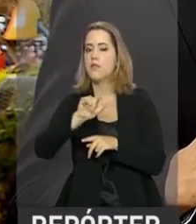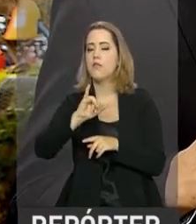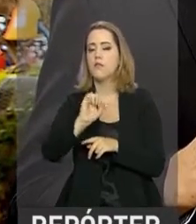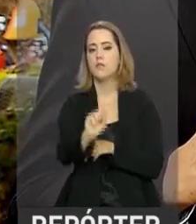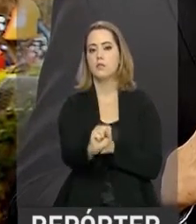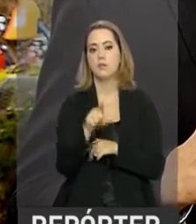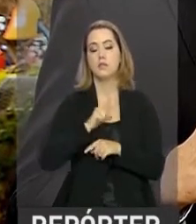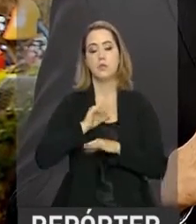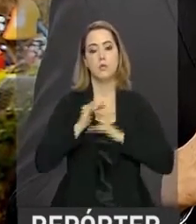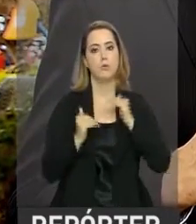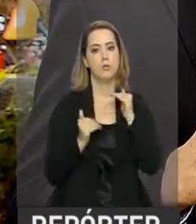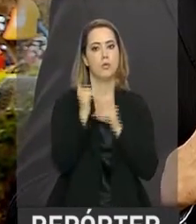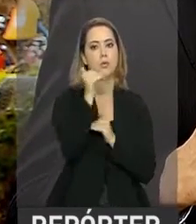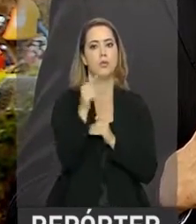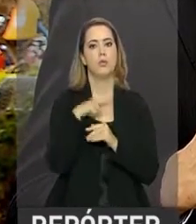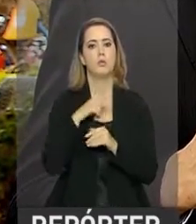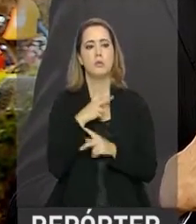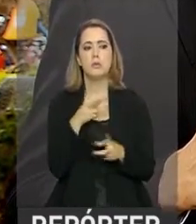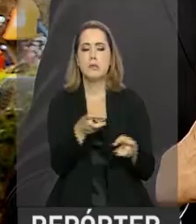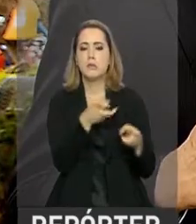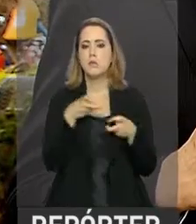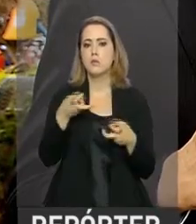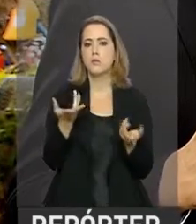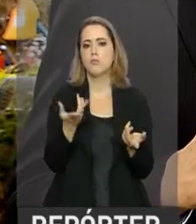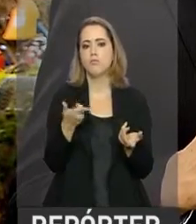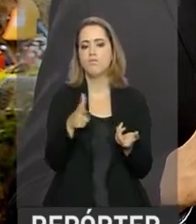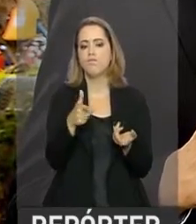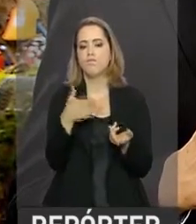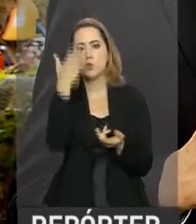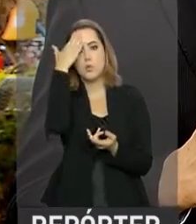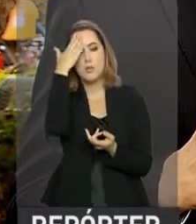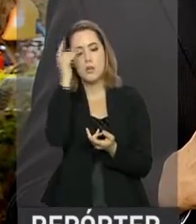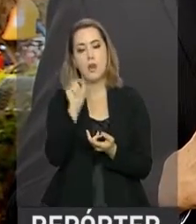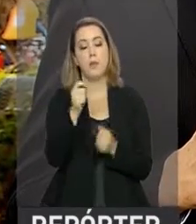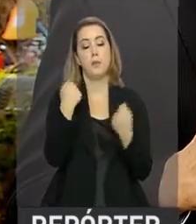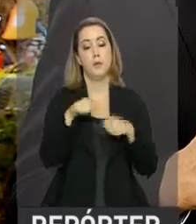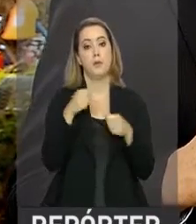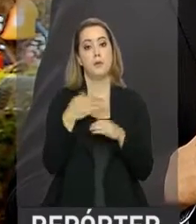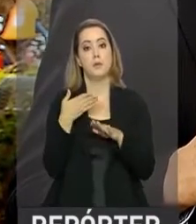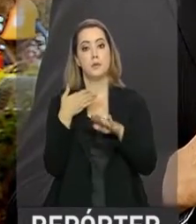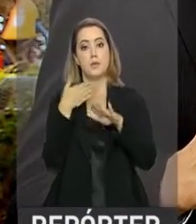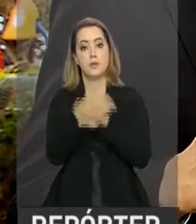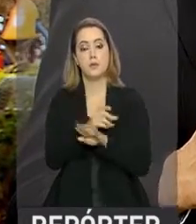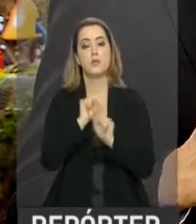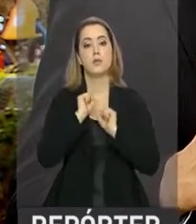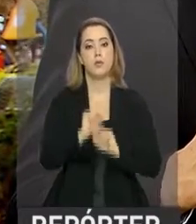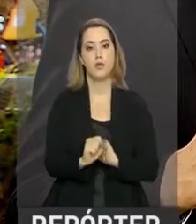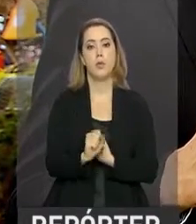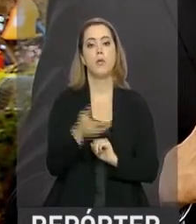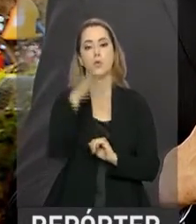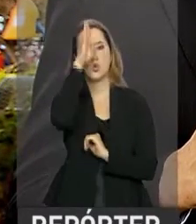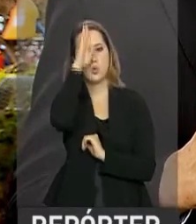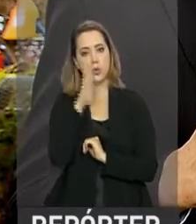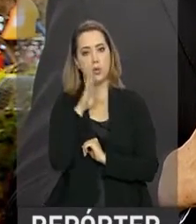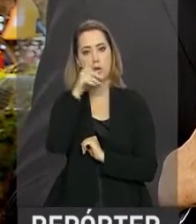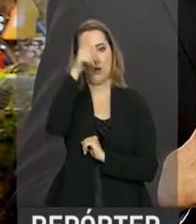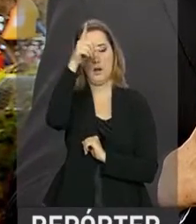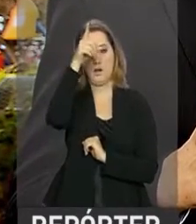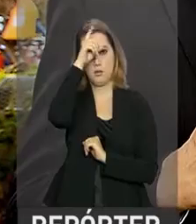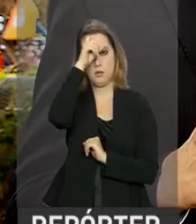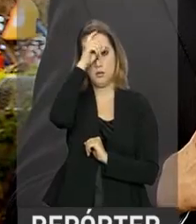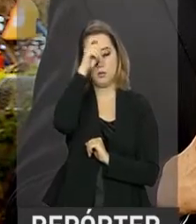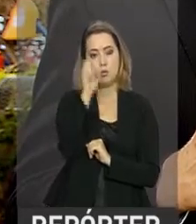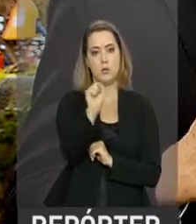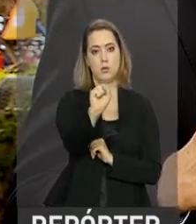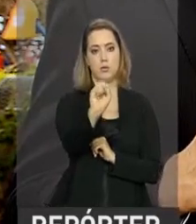muitas vezes a doença passa desapercebida por isso é importante fazer o teste rápido que está disponível de graça pelo sistema único de